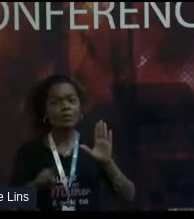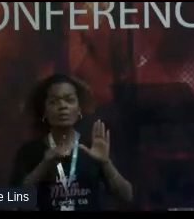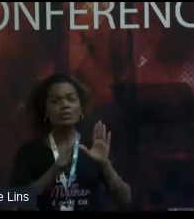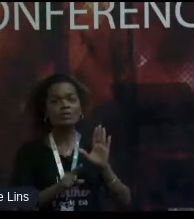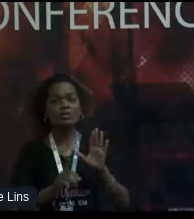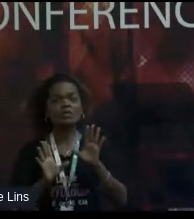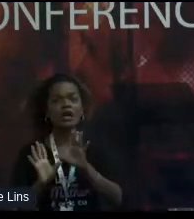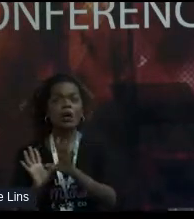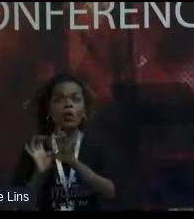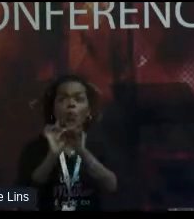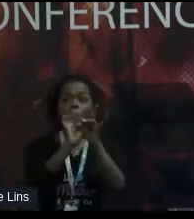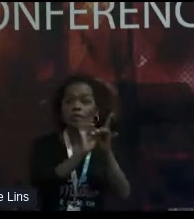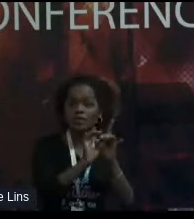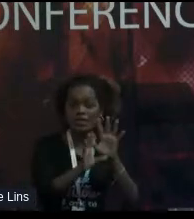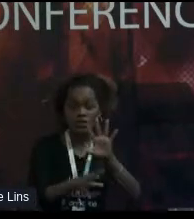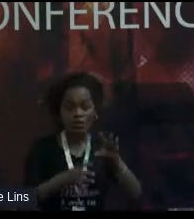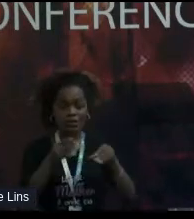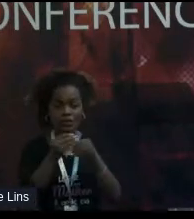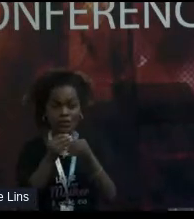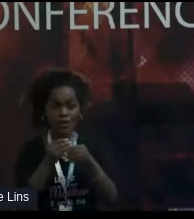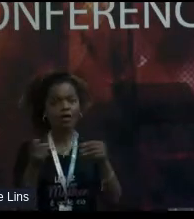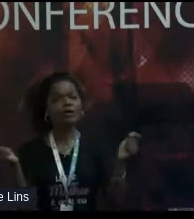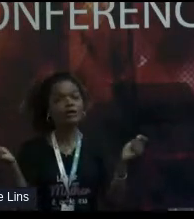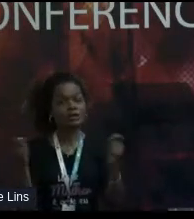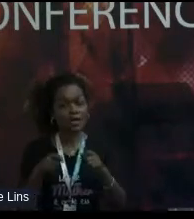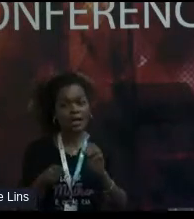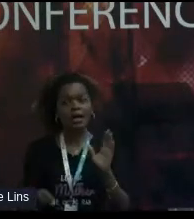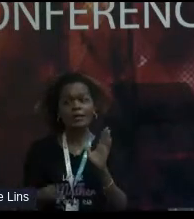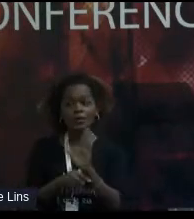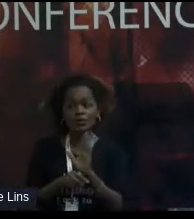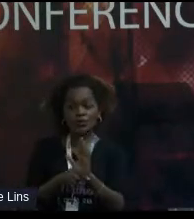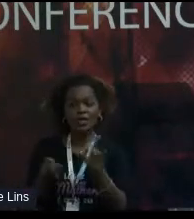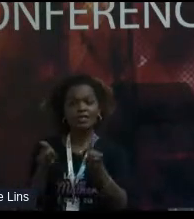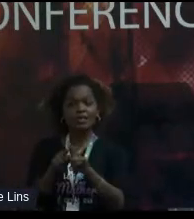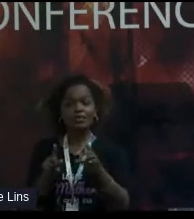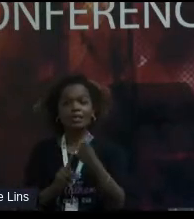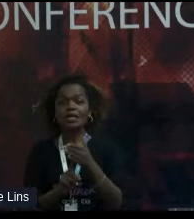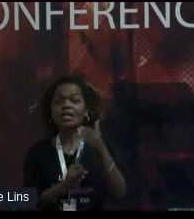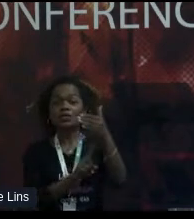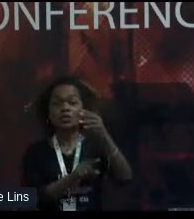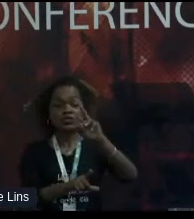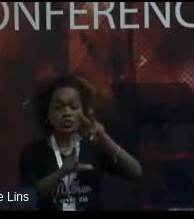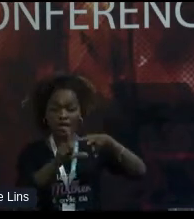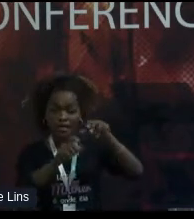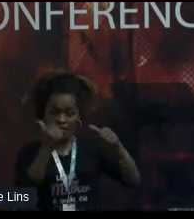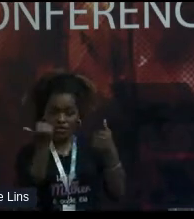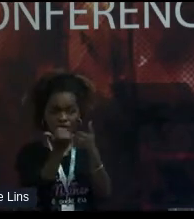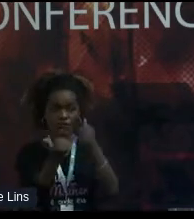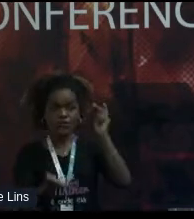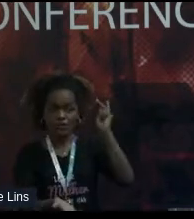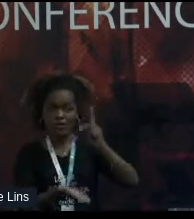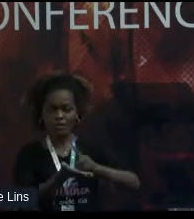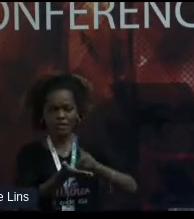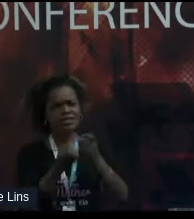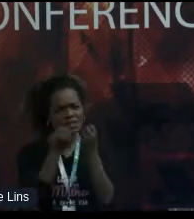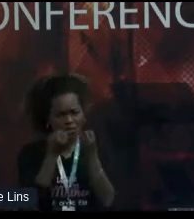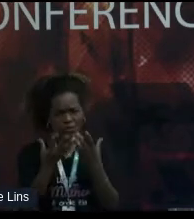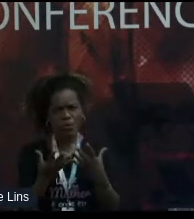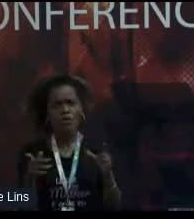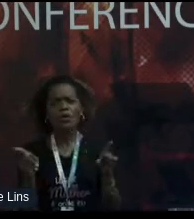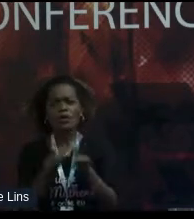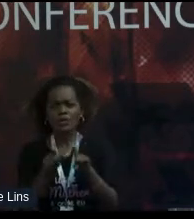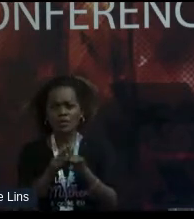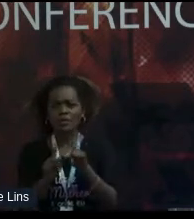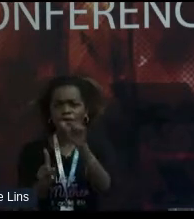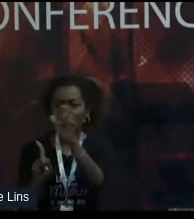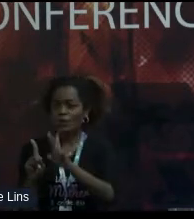adicional, vai possibilitar que as tecnologias assistivas sejam verdadeiramente eficazes ao exibir para o usuário uma